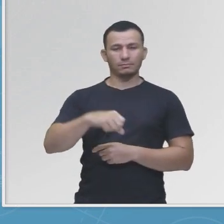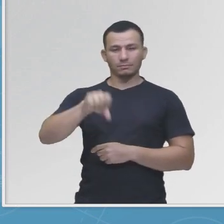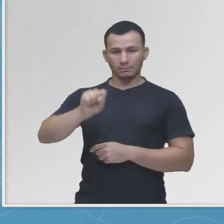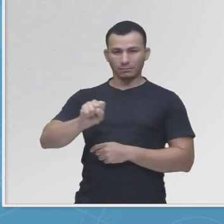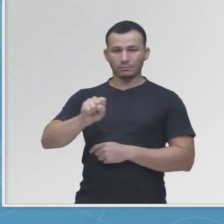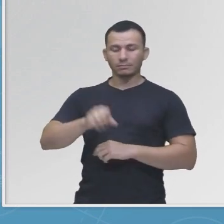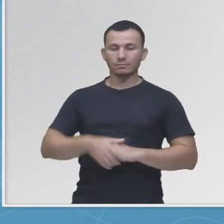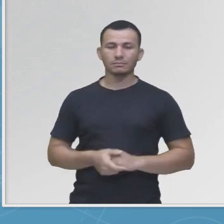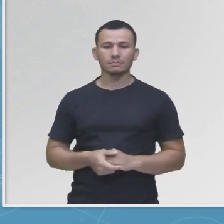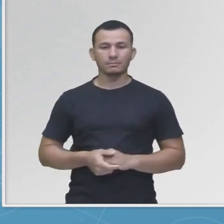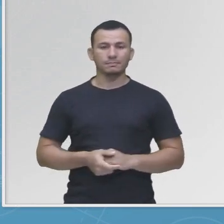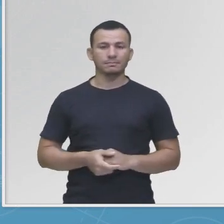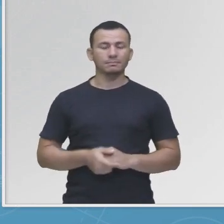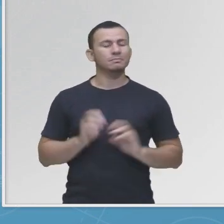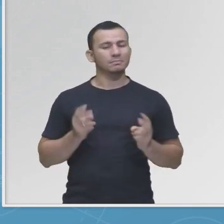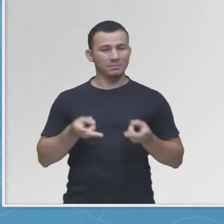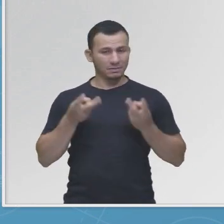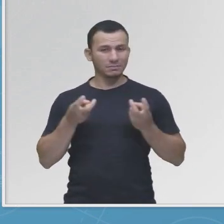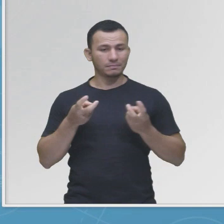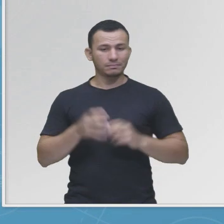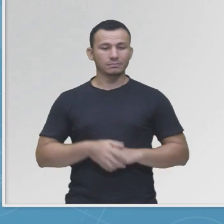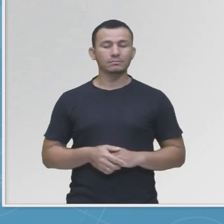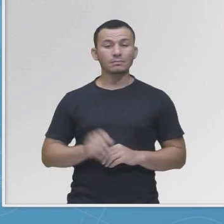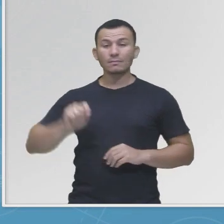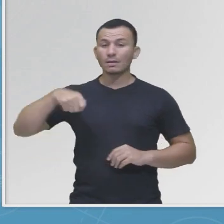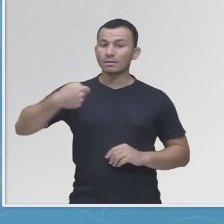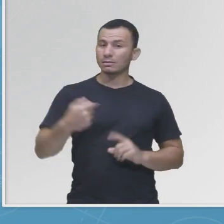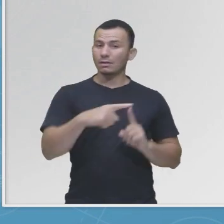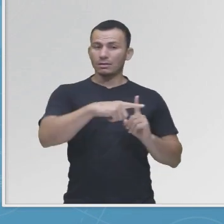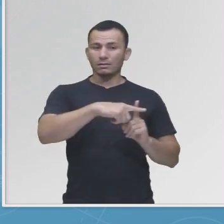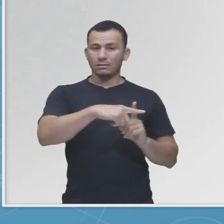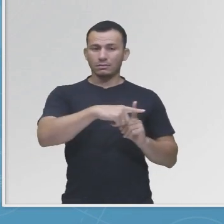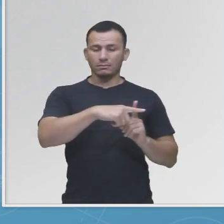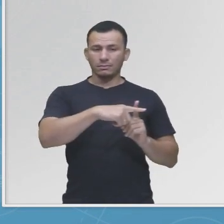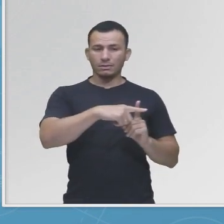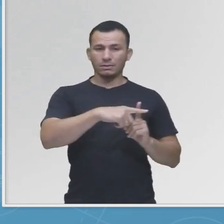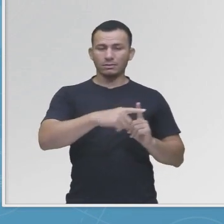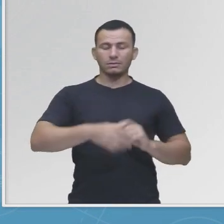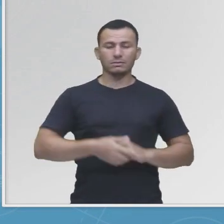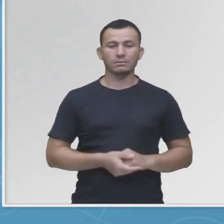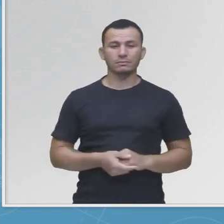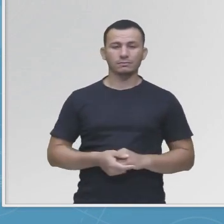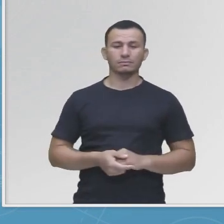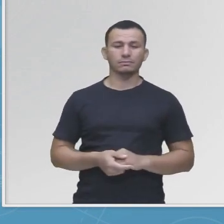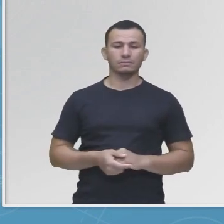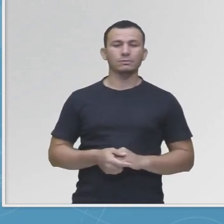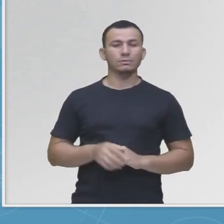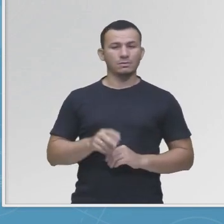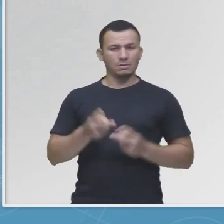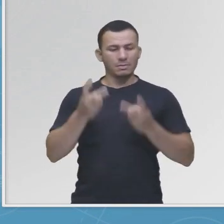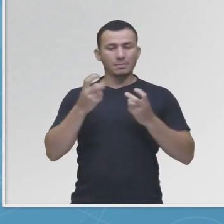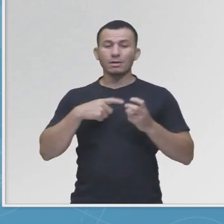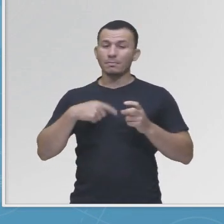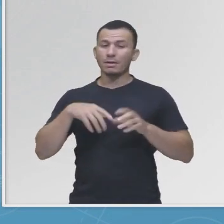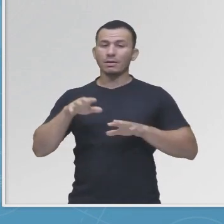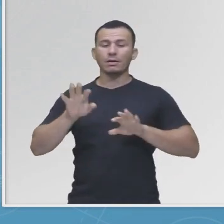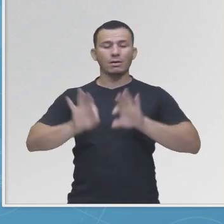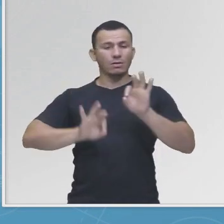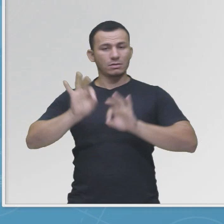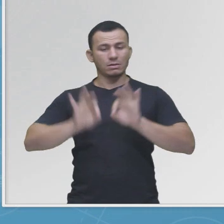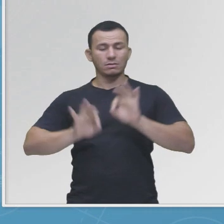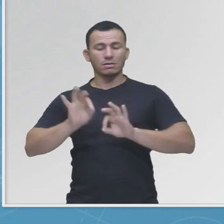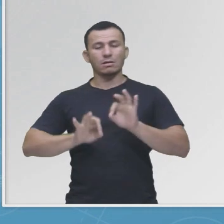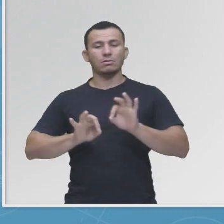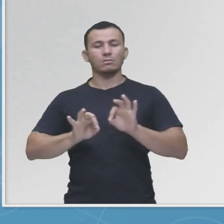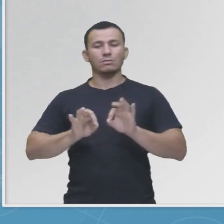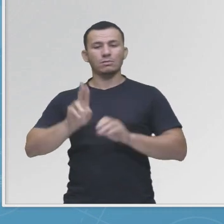398. Observe aqui, ó, nós estamos usando o algoritmo da adição, tendo cuidado de agrupar,